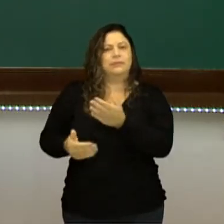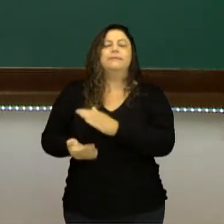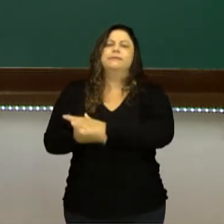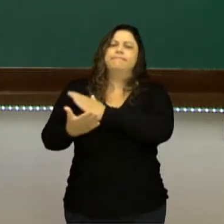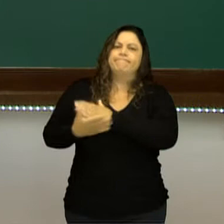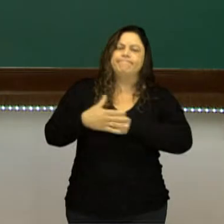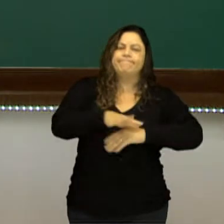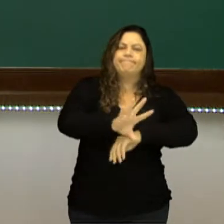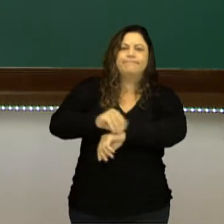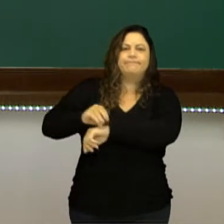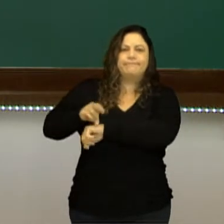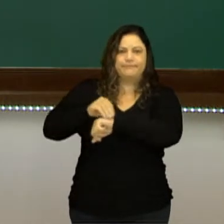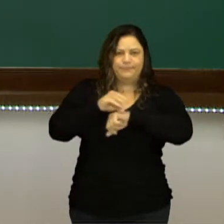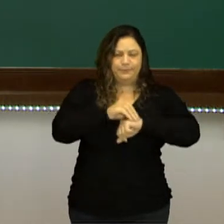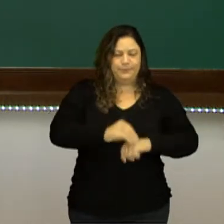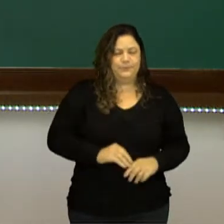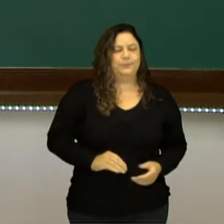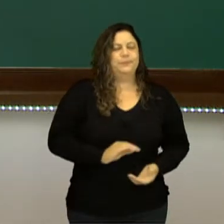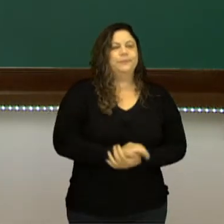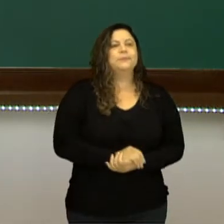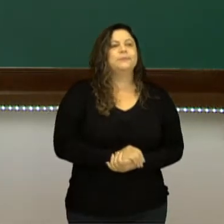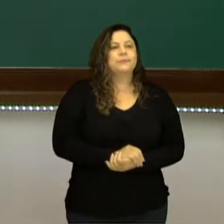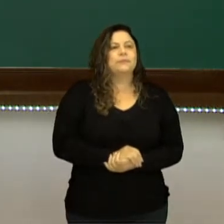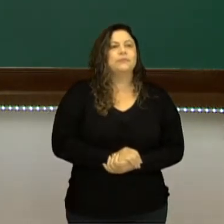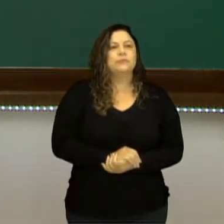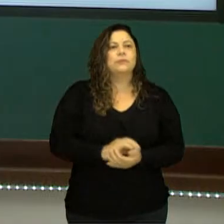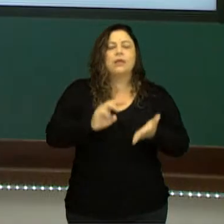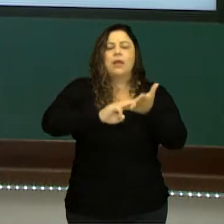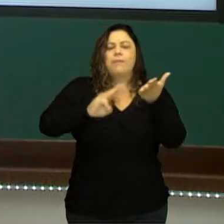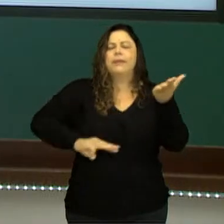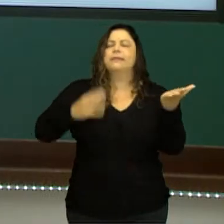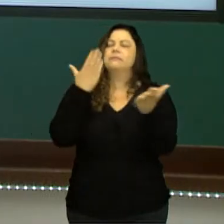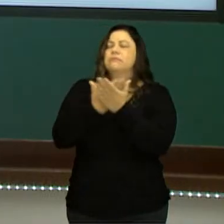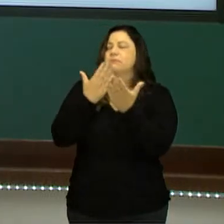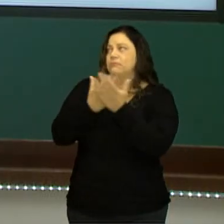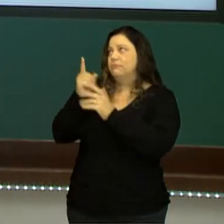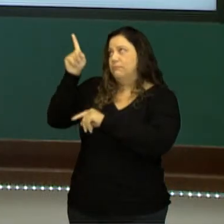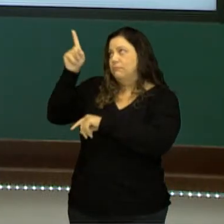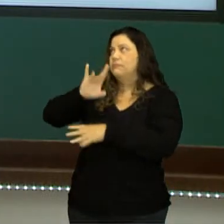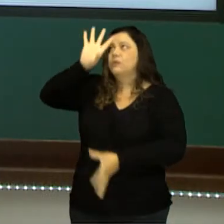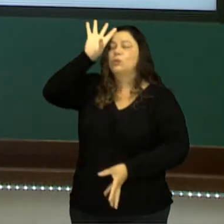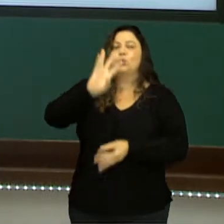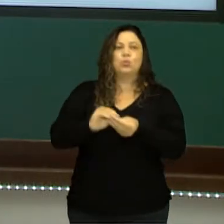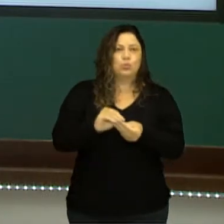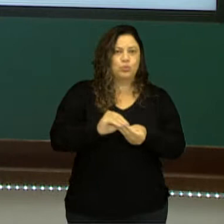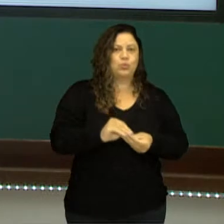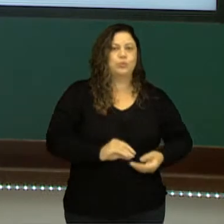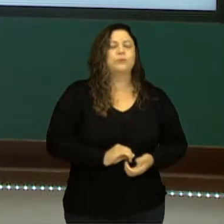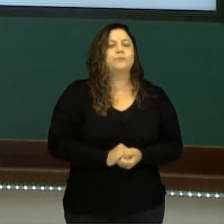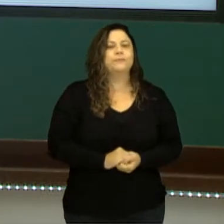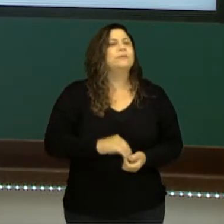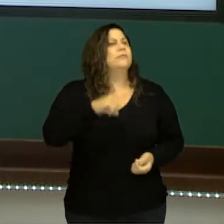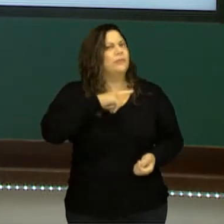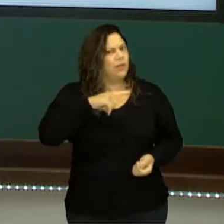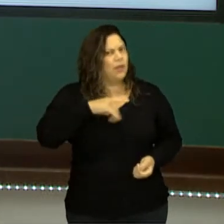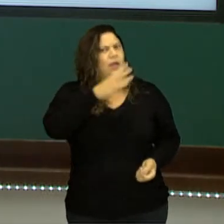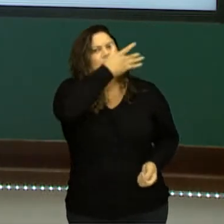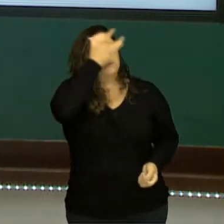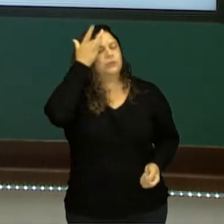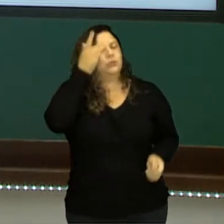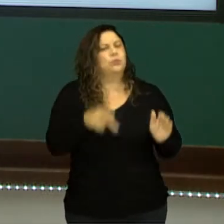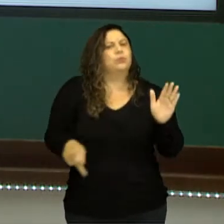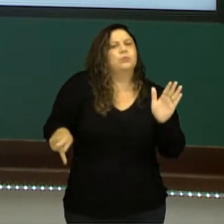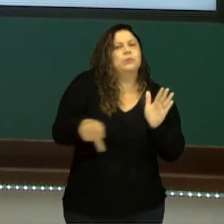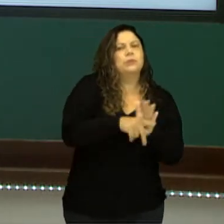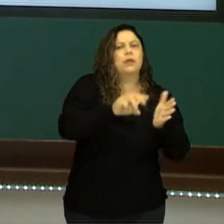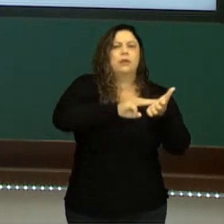com o teu aprendizado. Então eu trago aqui, ó, métodos de estudo. Resumo. Tem gente que traz o método e tem o método de